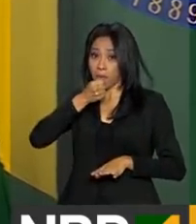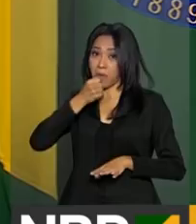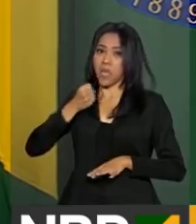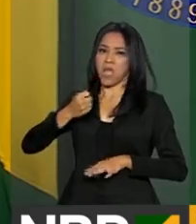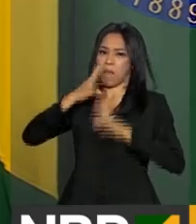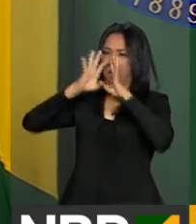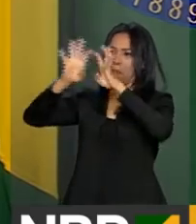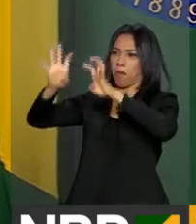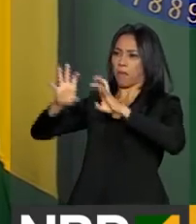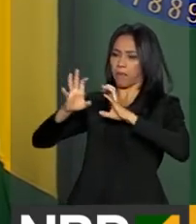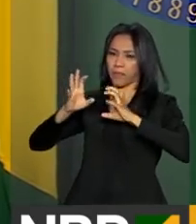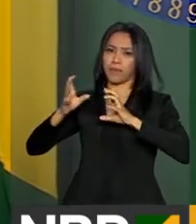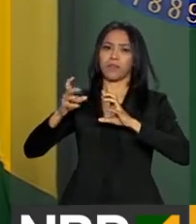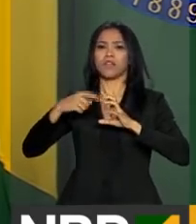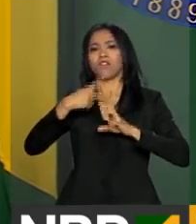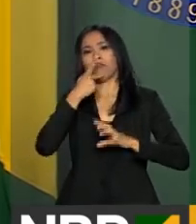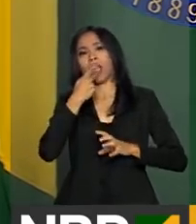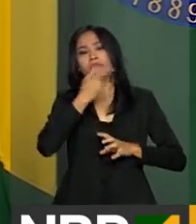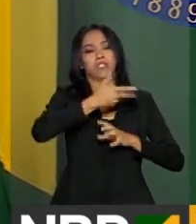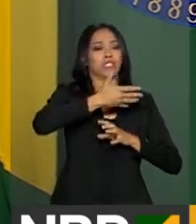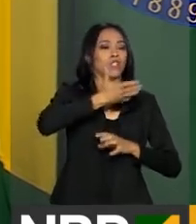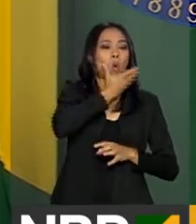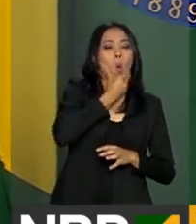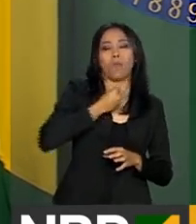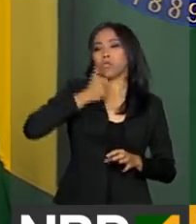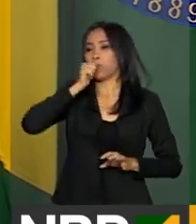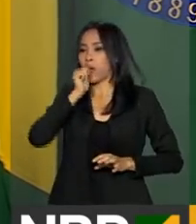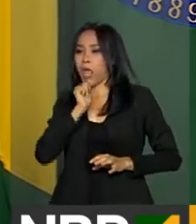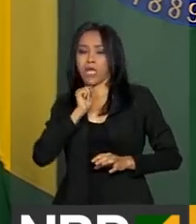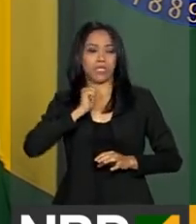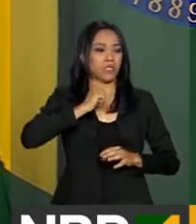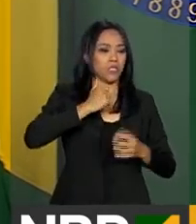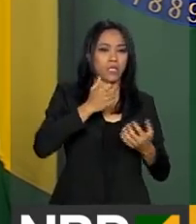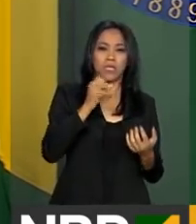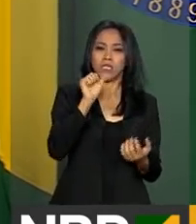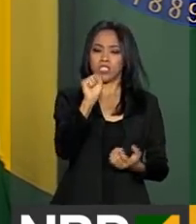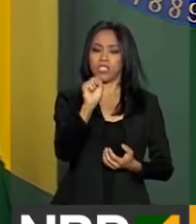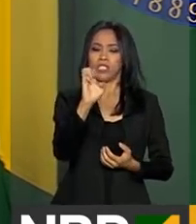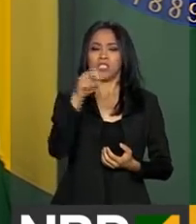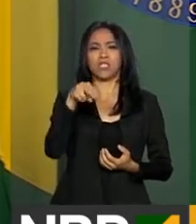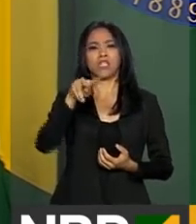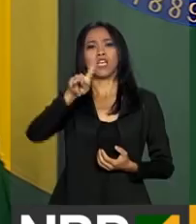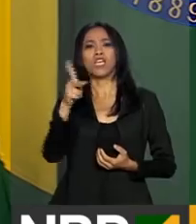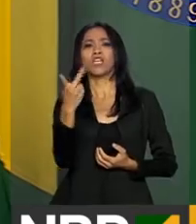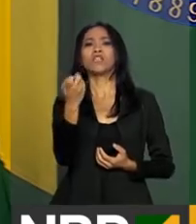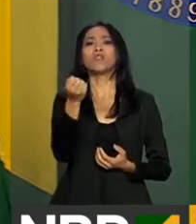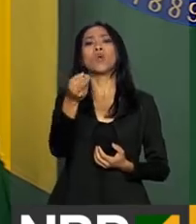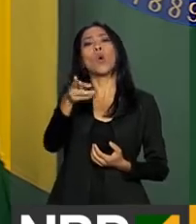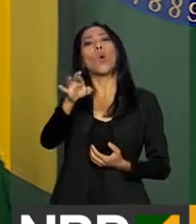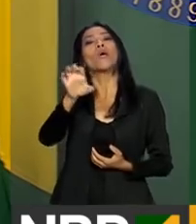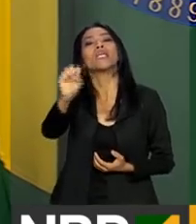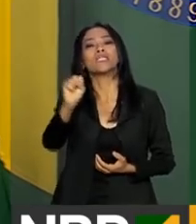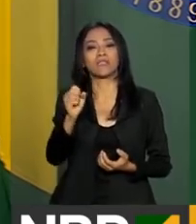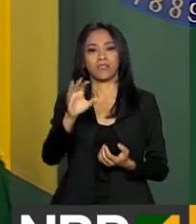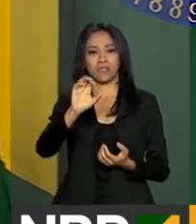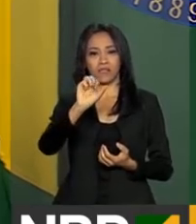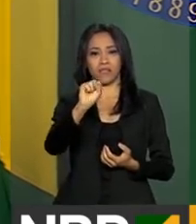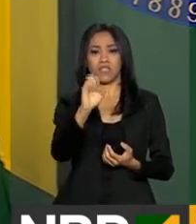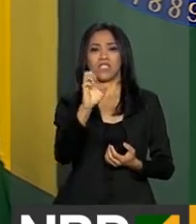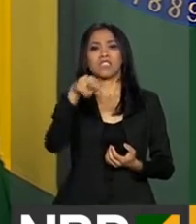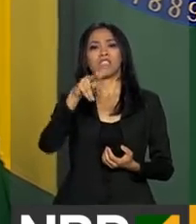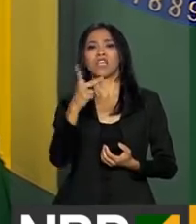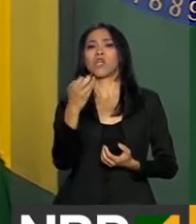chamava os senhores e senhoras e senhores e senhoras eu acho que até vale a pena saber que essa relação um pouco litúrgica